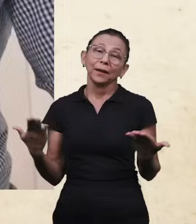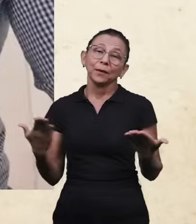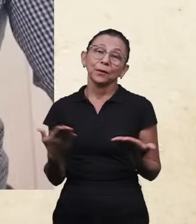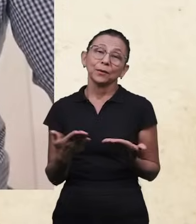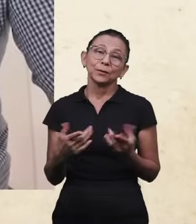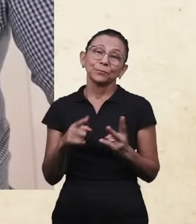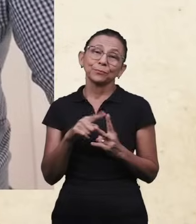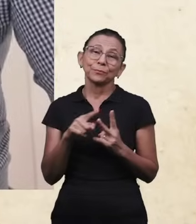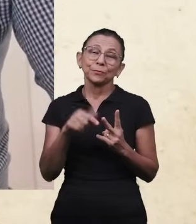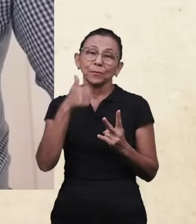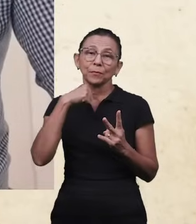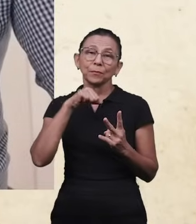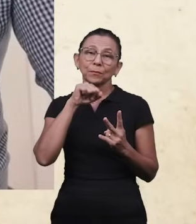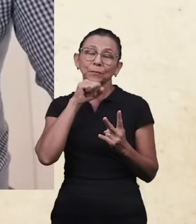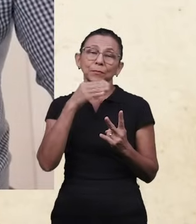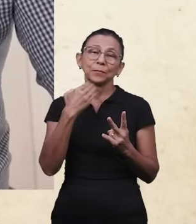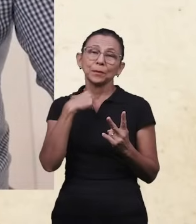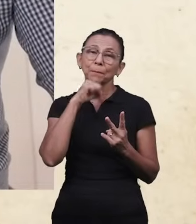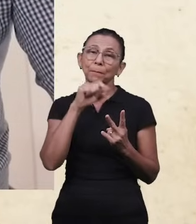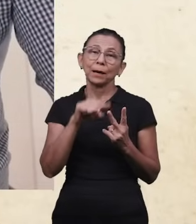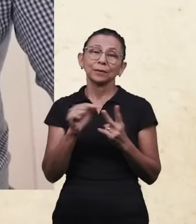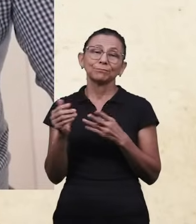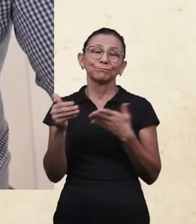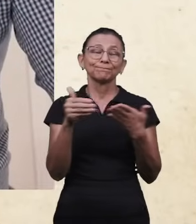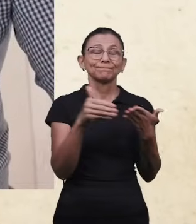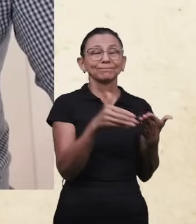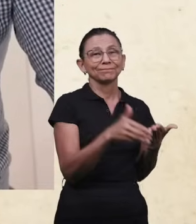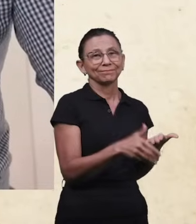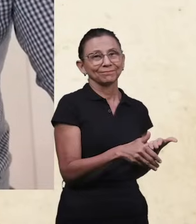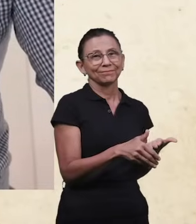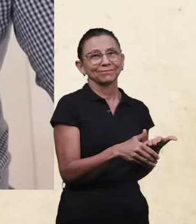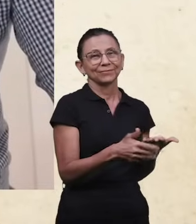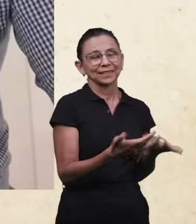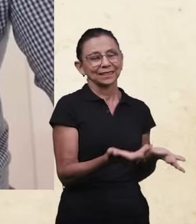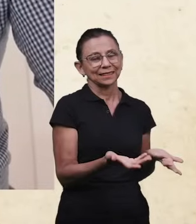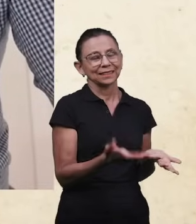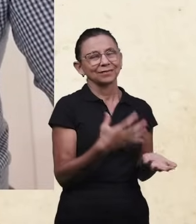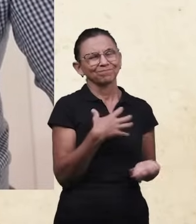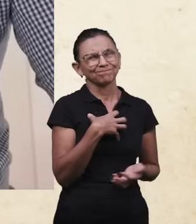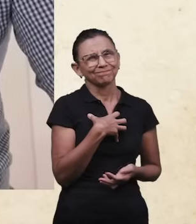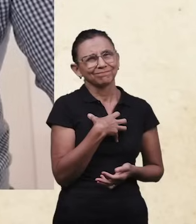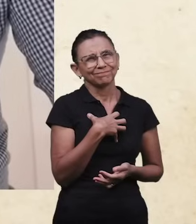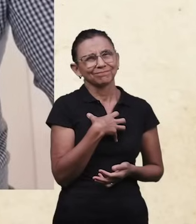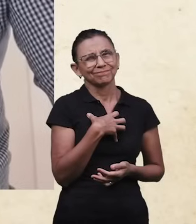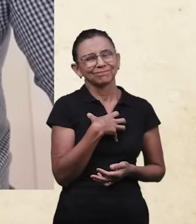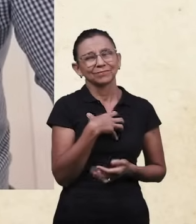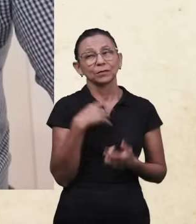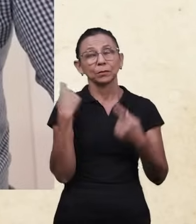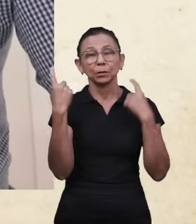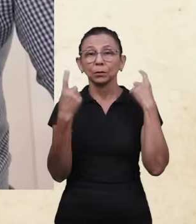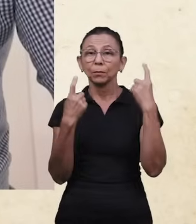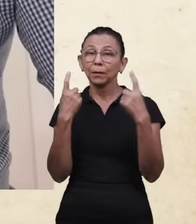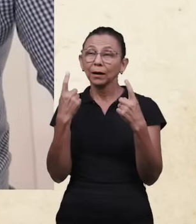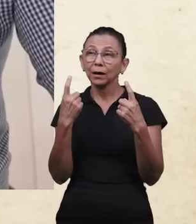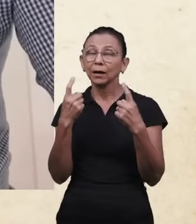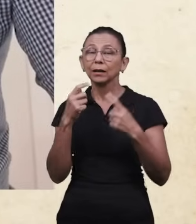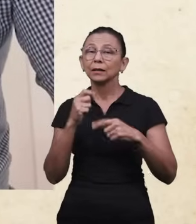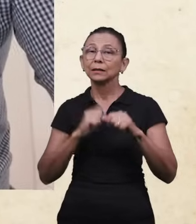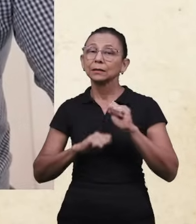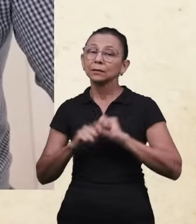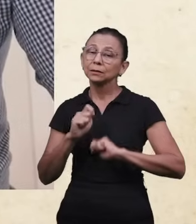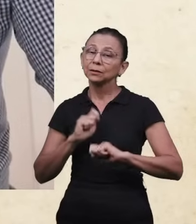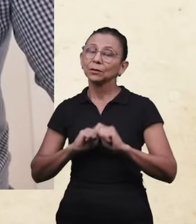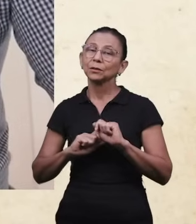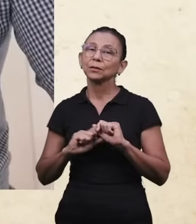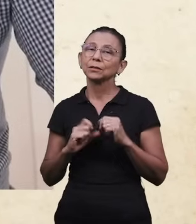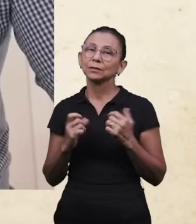Senhor. E isso é algo que traz preocupação, traz ansiedade, mas ao mesmo tempo nós temos